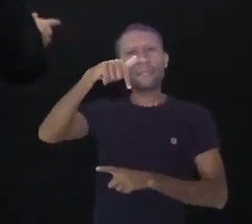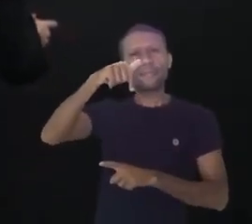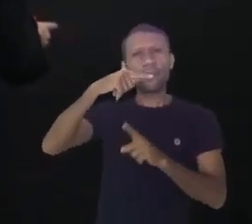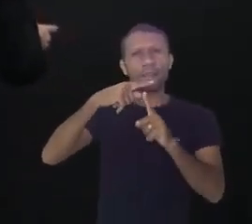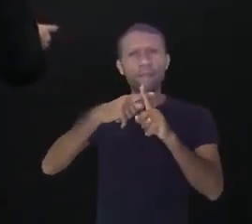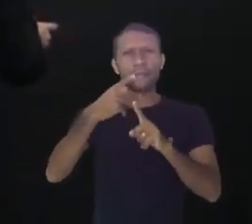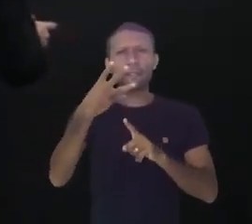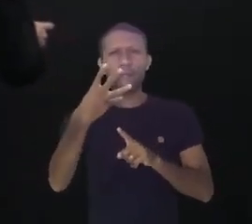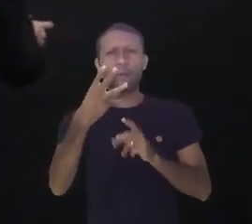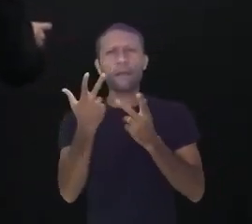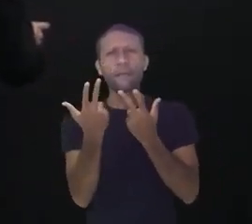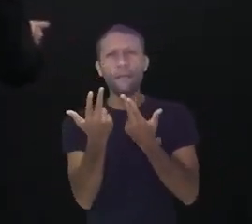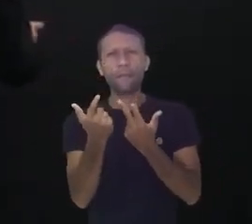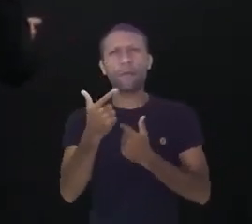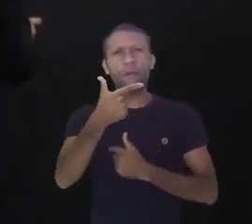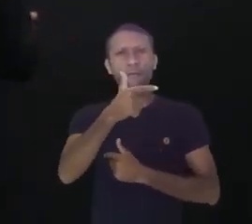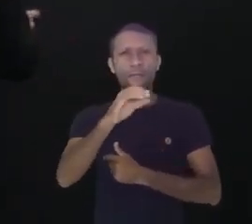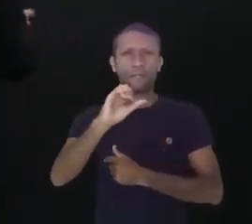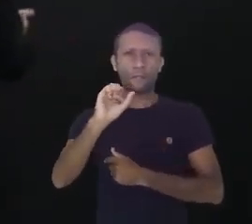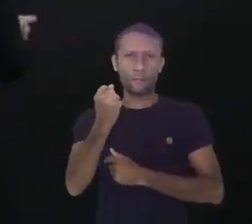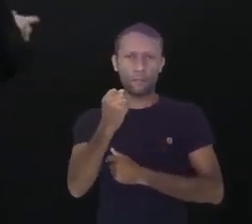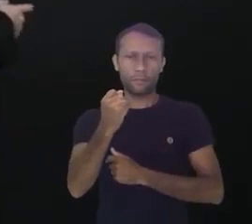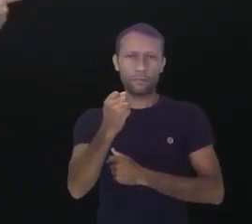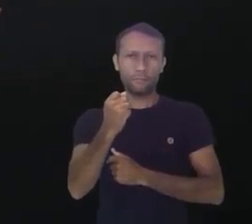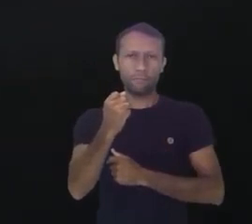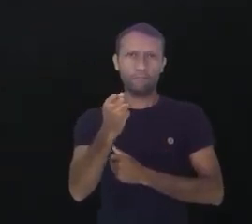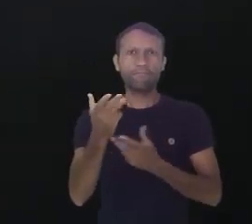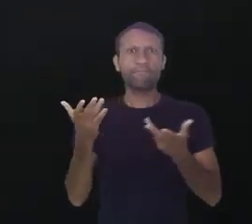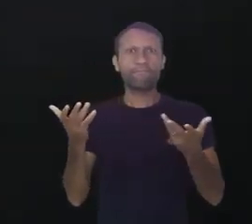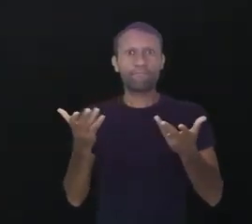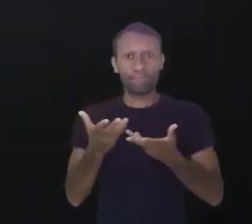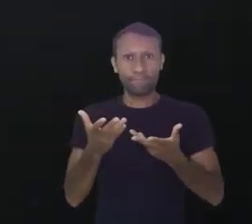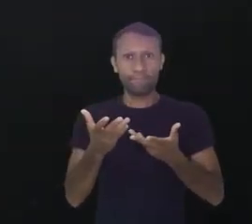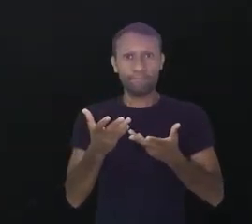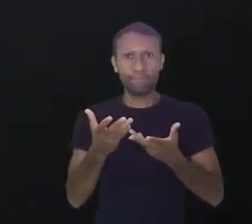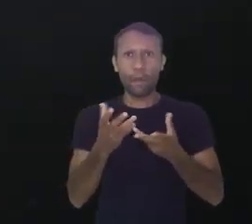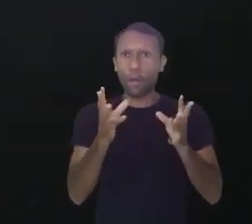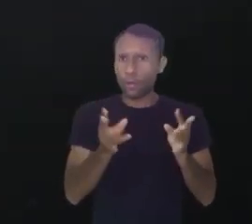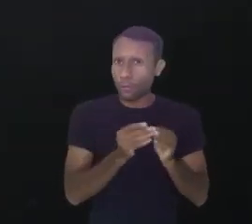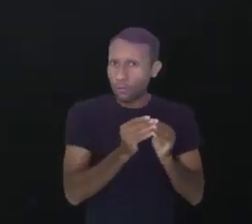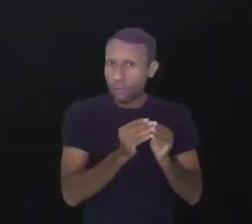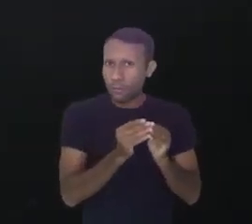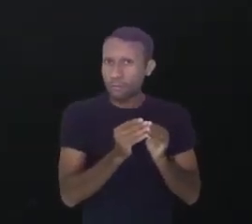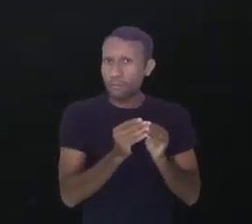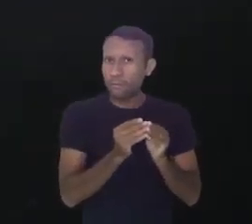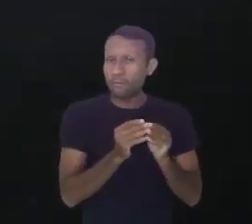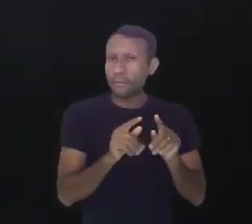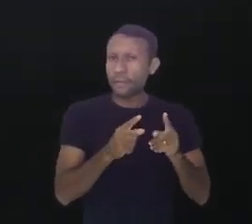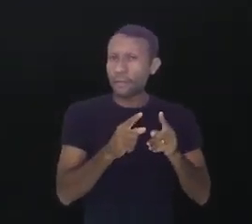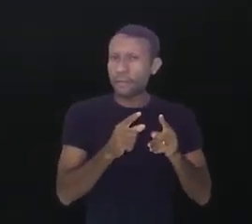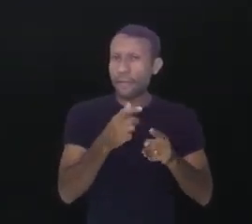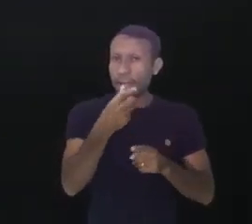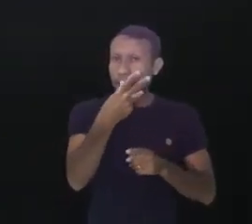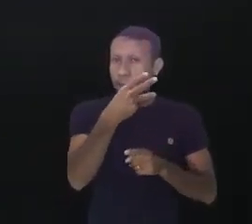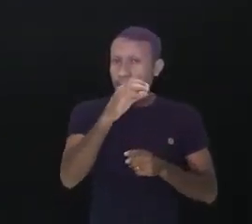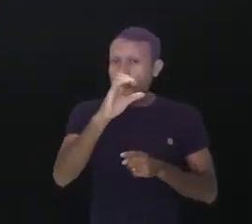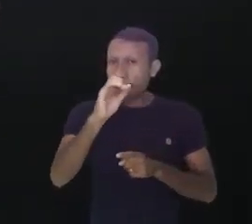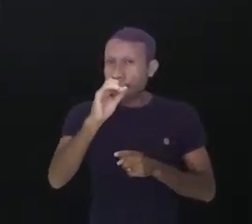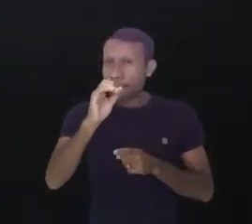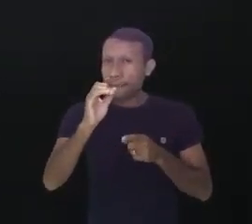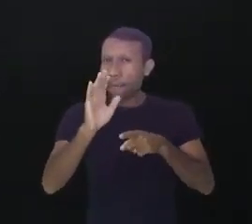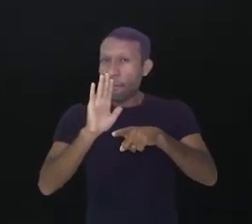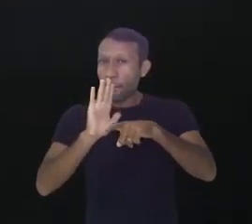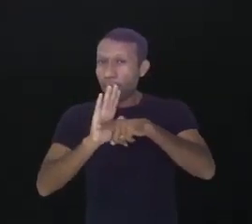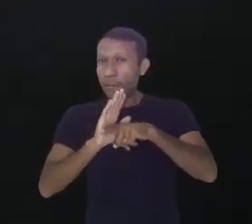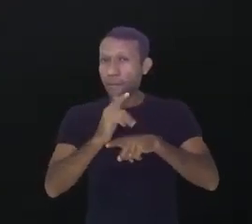vezes 4 é 28. E aí eu resolvo essa subtração. 30 menos